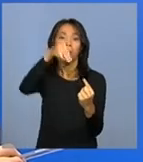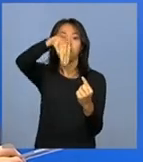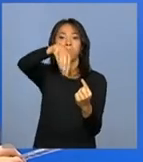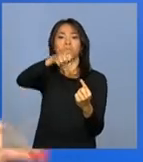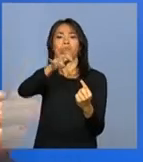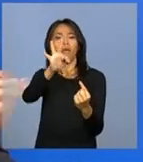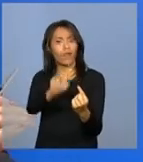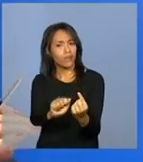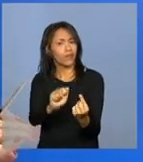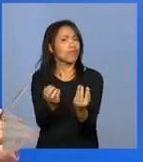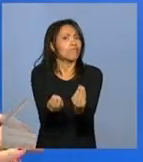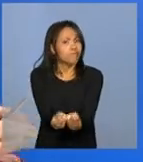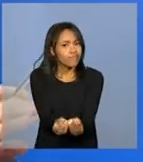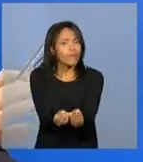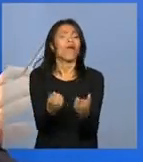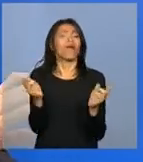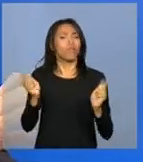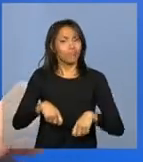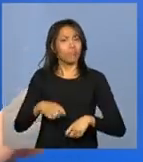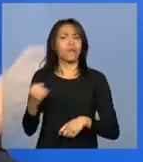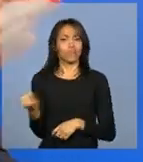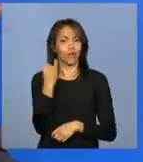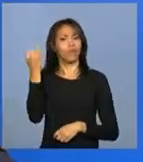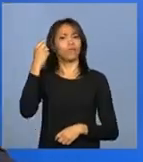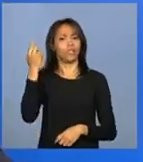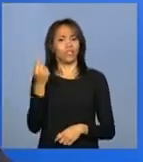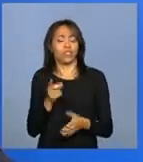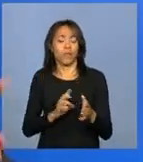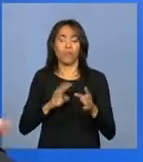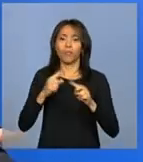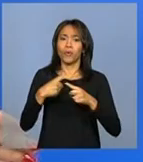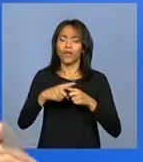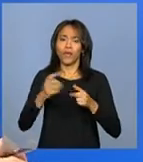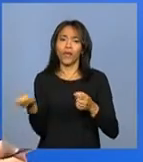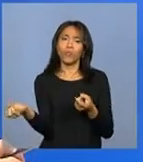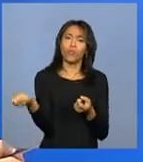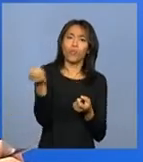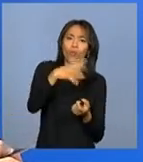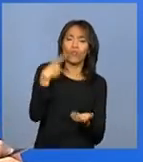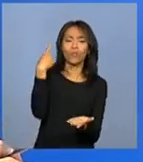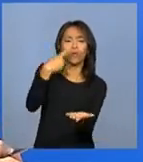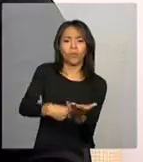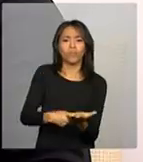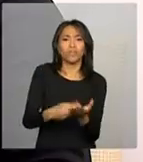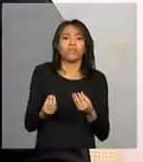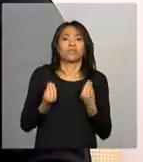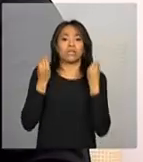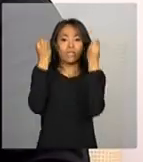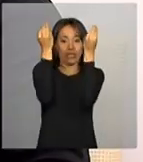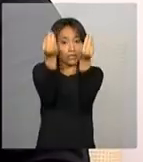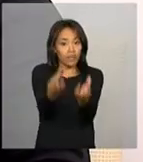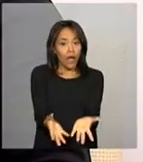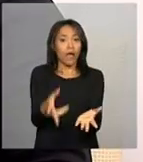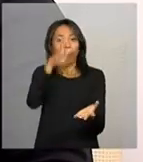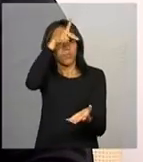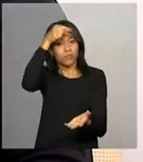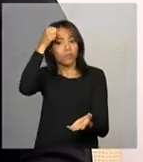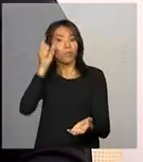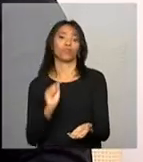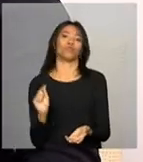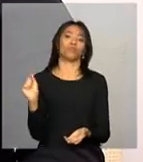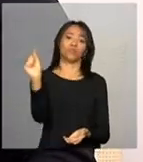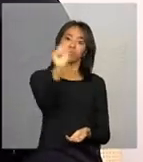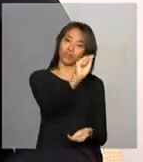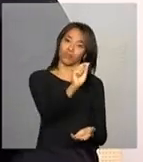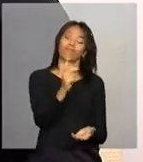importante pensar nisso porque afinal de contas é todo uma relação nova que passa para os municípios é todo uma relação nova exatamente